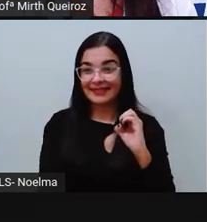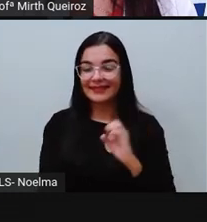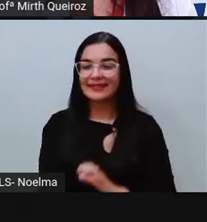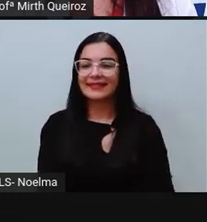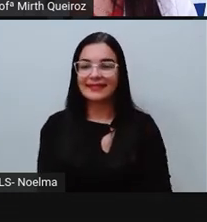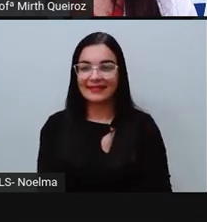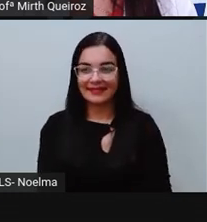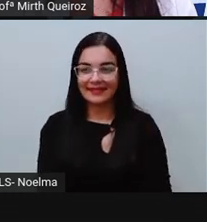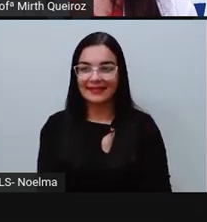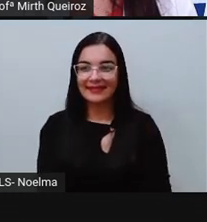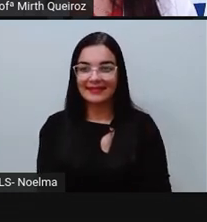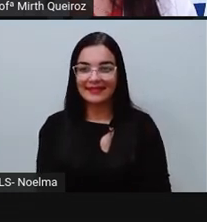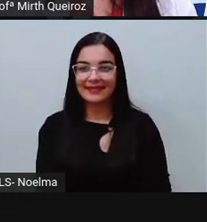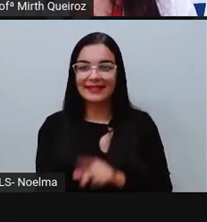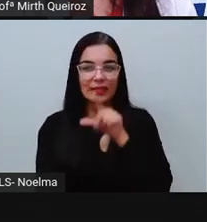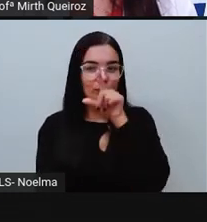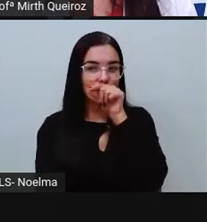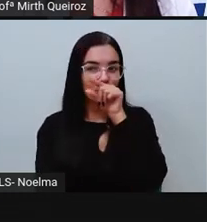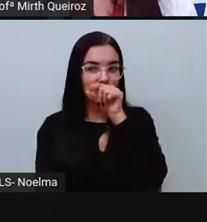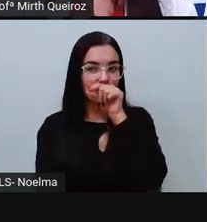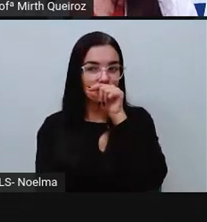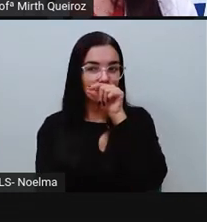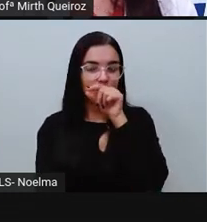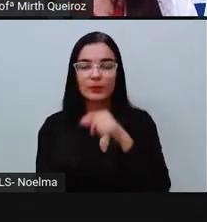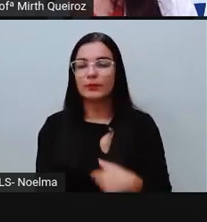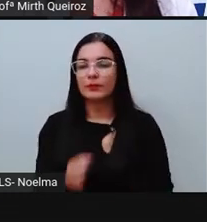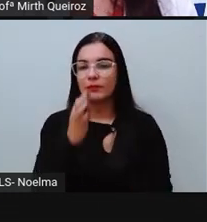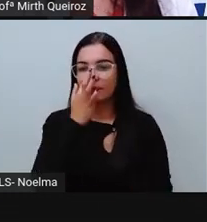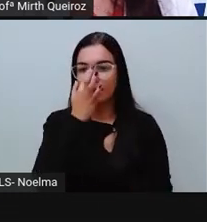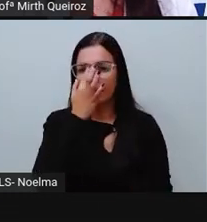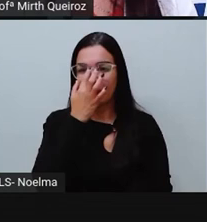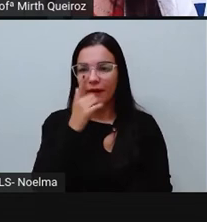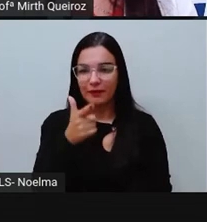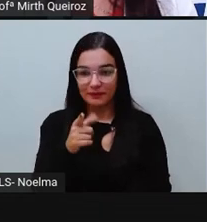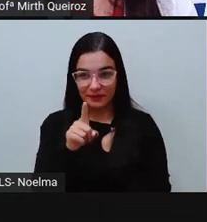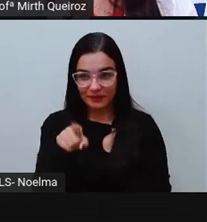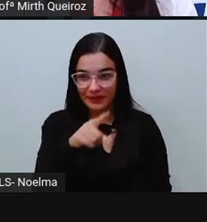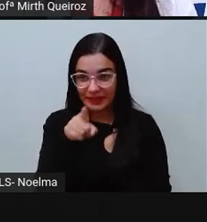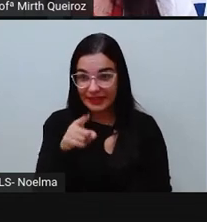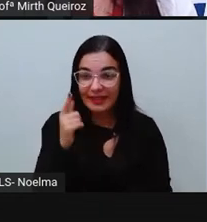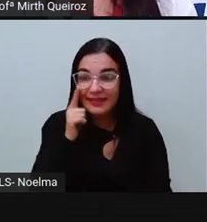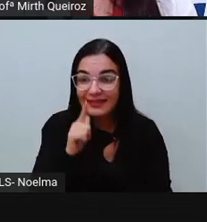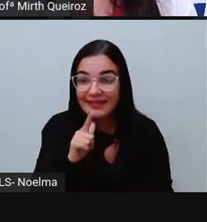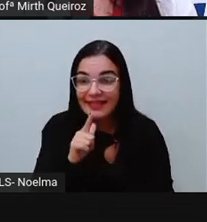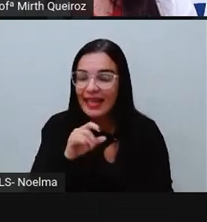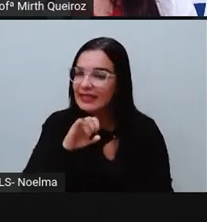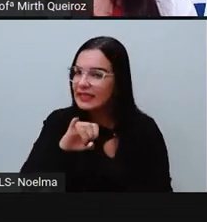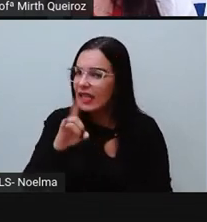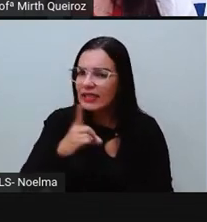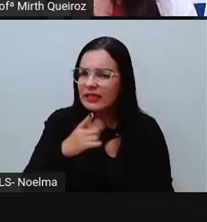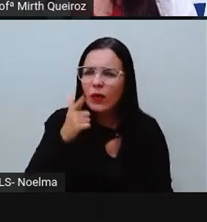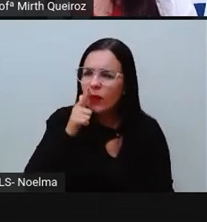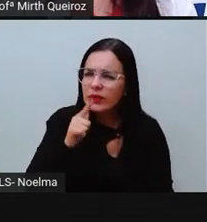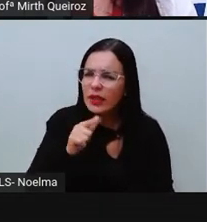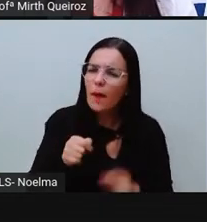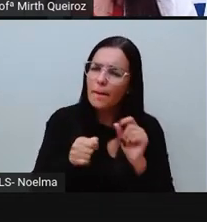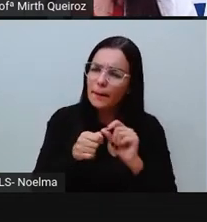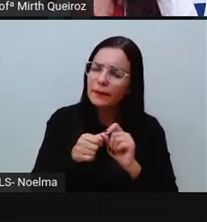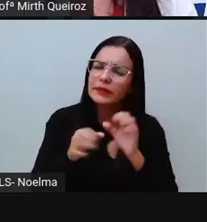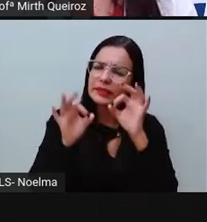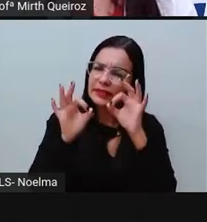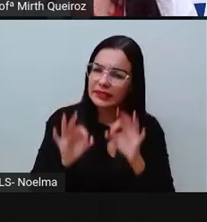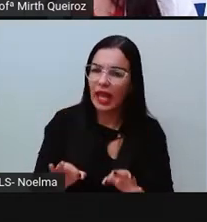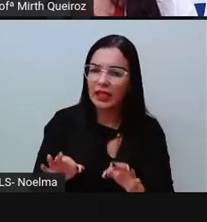P-A-S-S-A-R-I-N-H-O. Passarinho. Acertaram? Se vocês não acertaram, façam aí